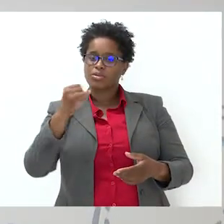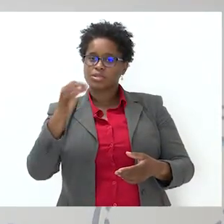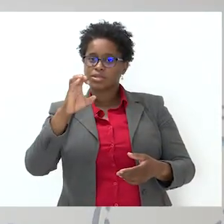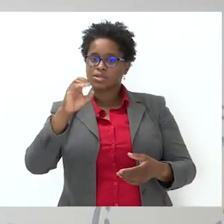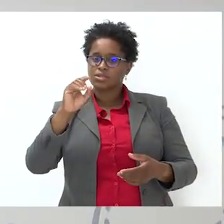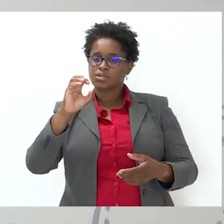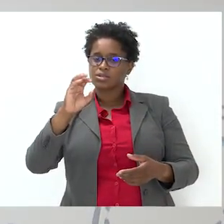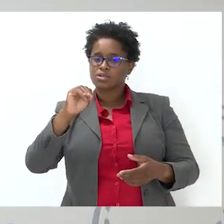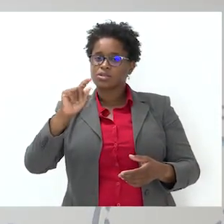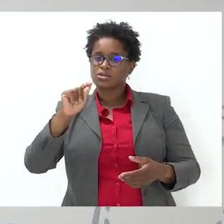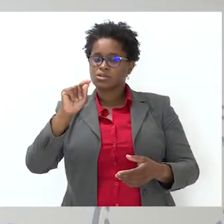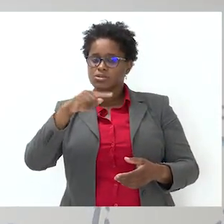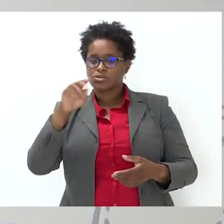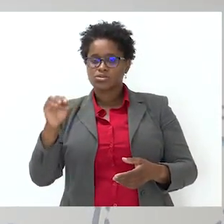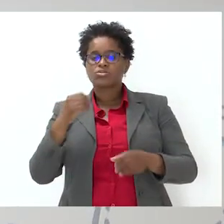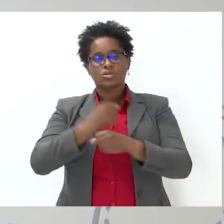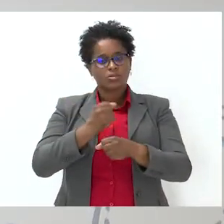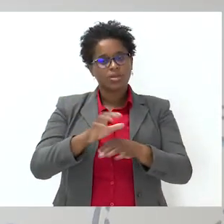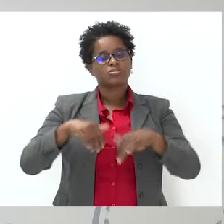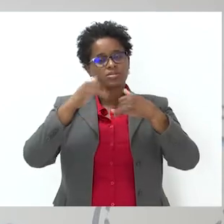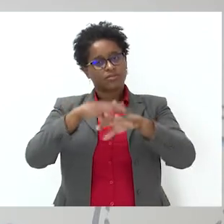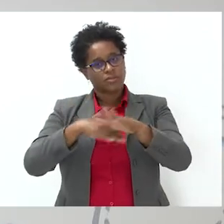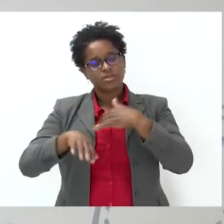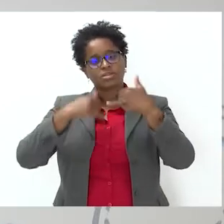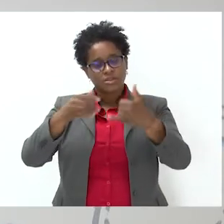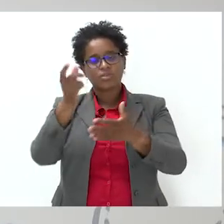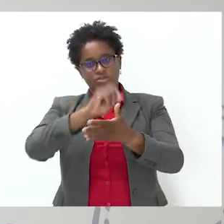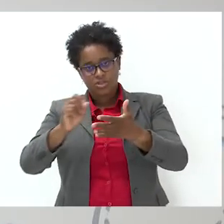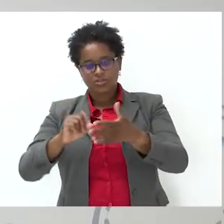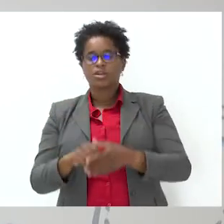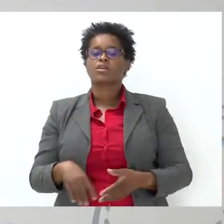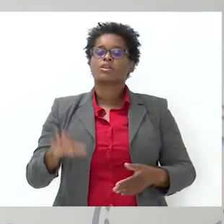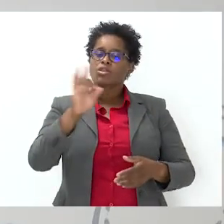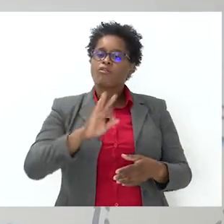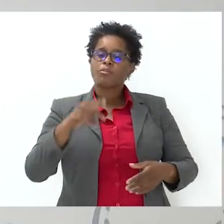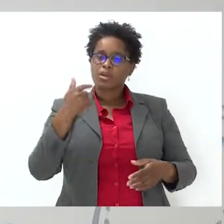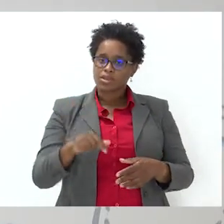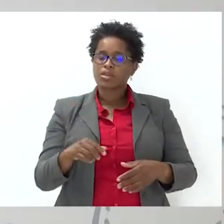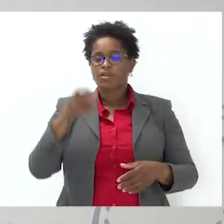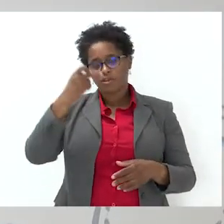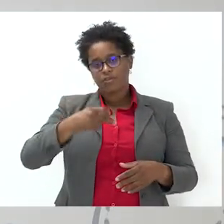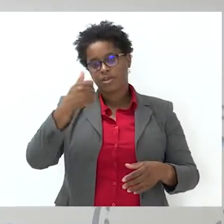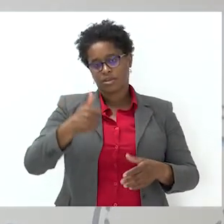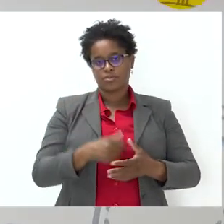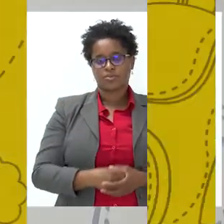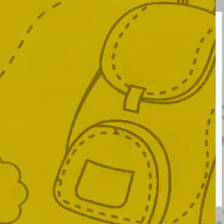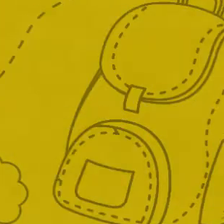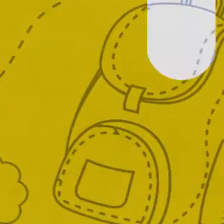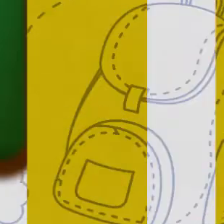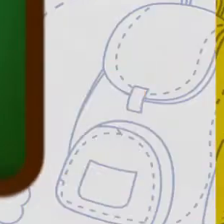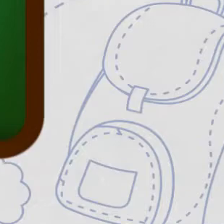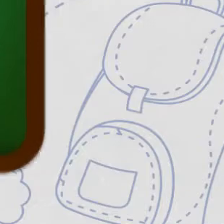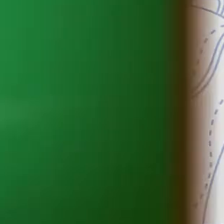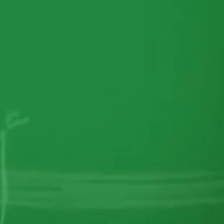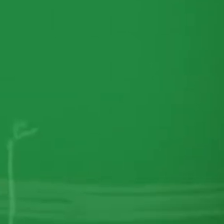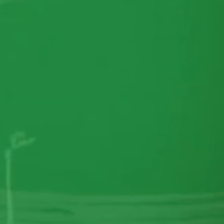Então, no exercício que vamos fazer a seguir, vamos completar de modo que faça sentido.